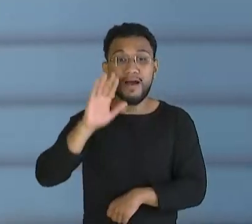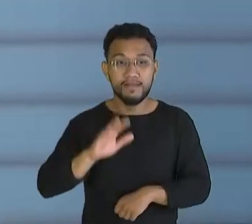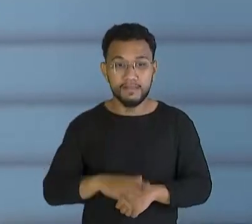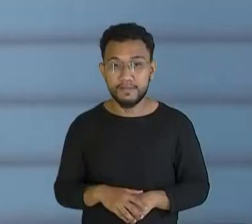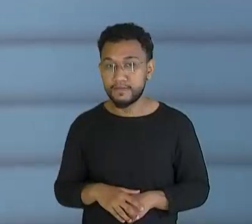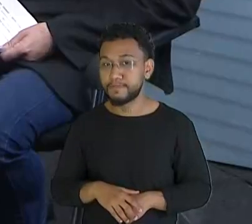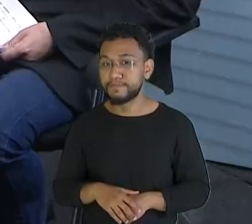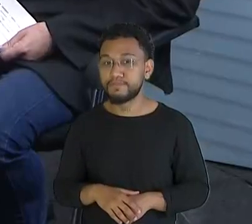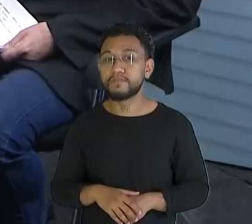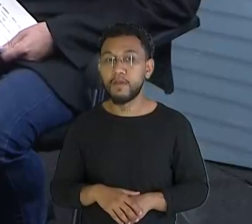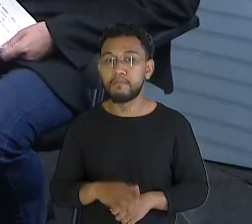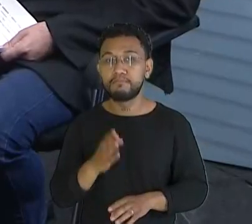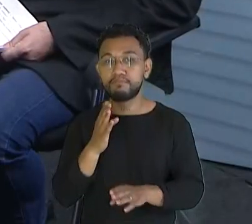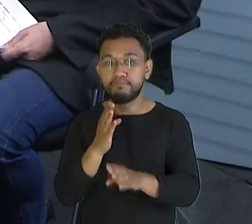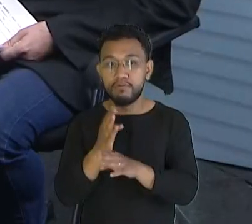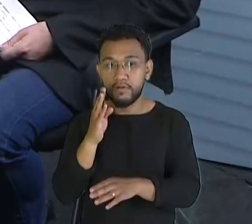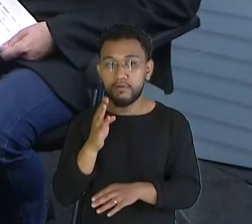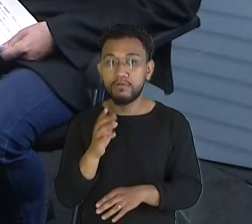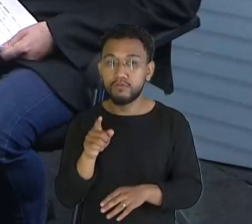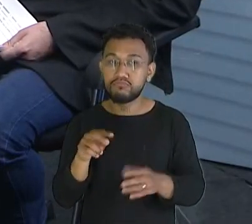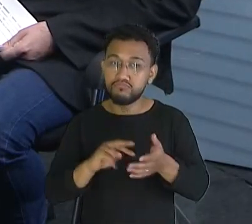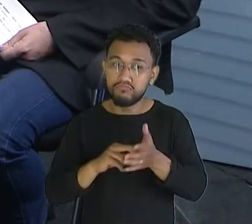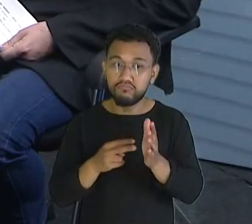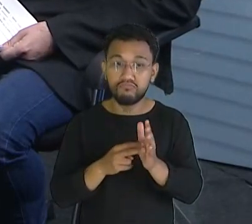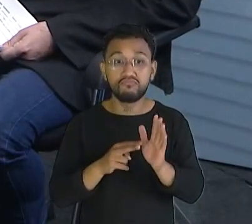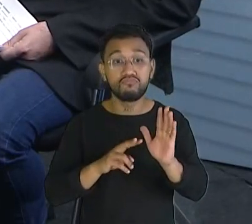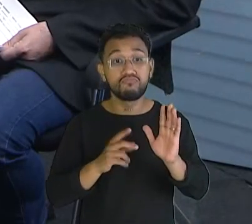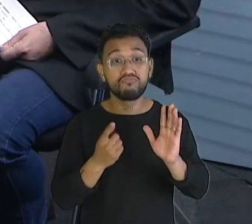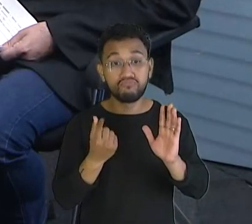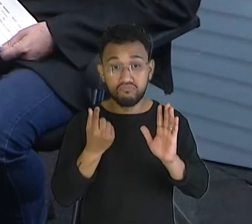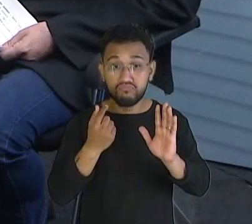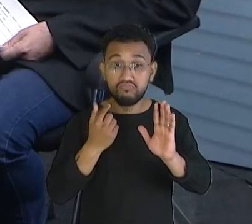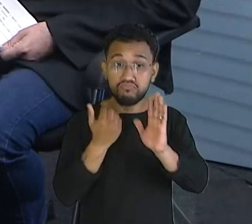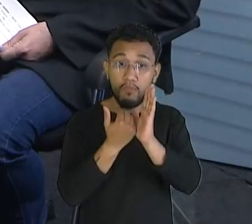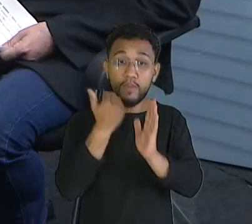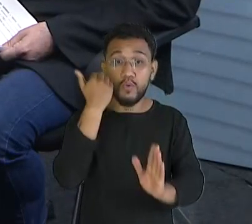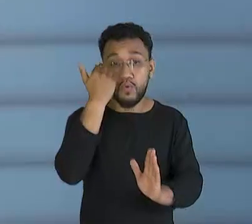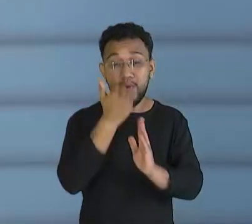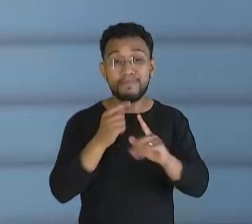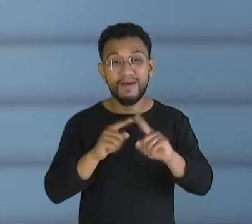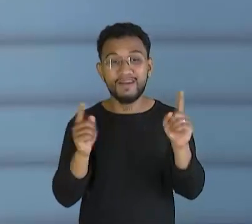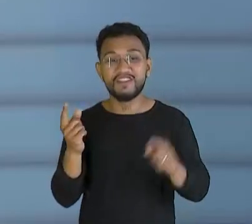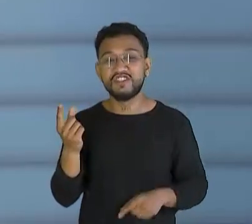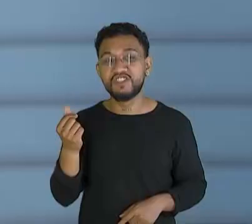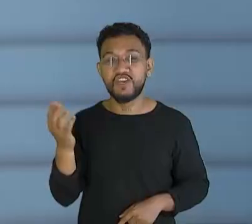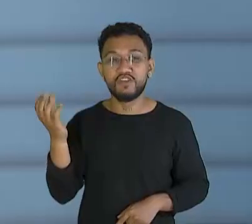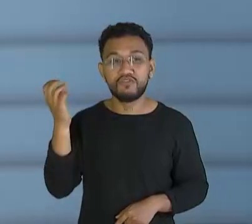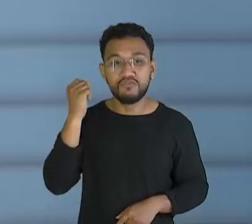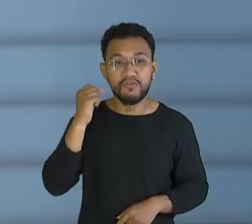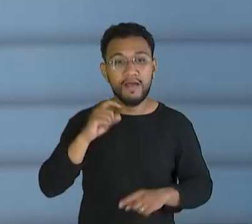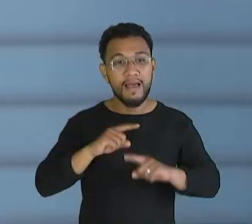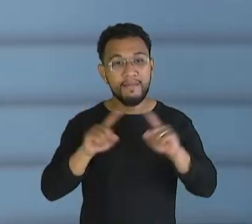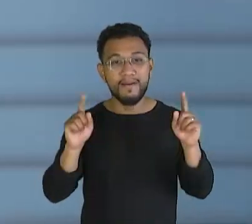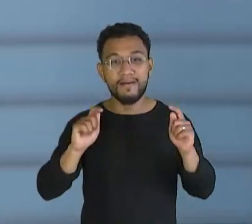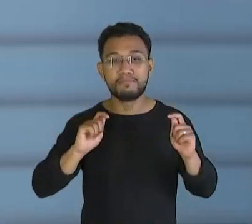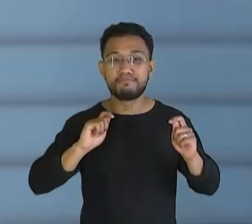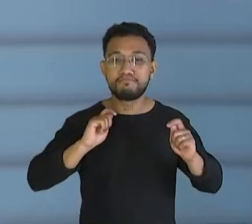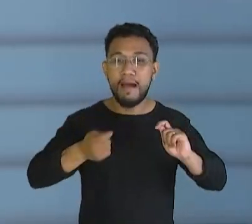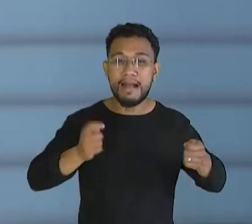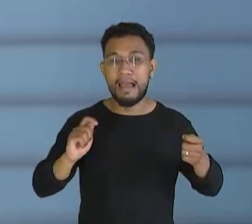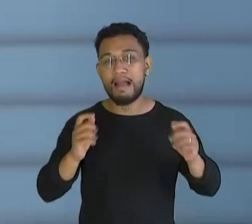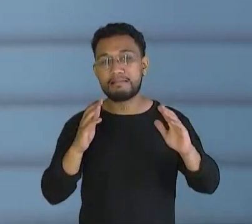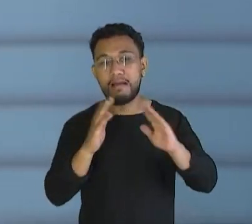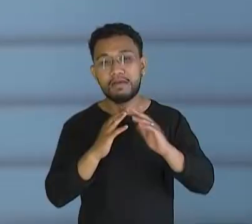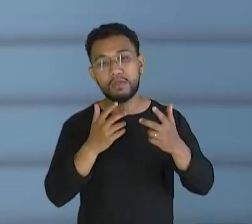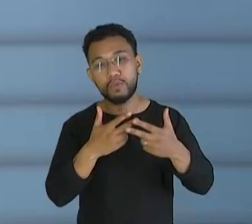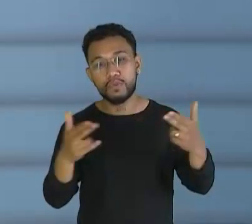Aí os estudantes tiraram mais carteira e deu mais dinheiro para vocês. Só que esse dinheiro que a gente recebe das carteirinhas dá mais para as contas fixas da casa, que seria